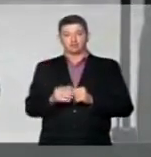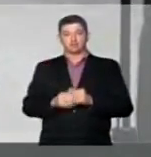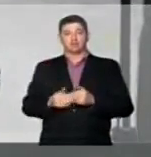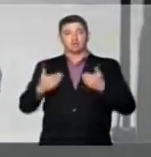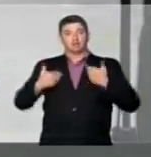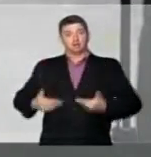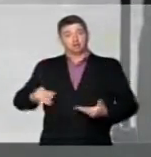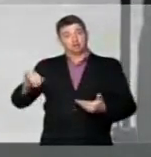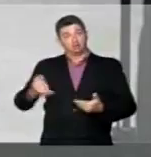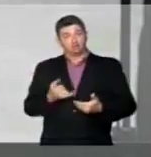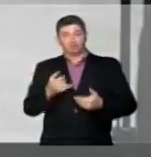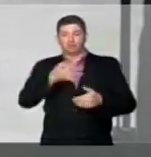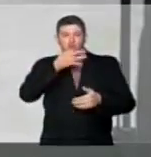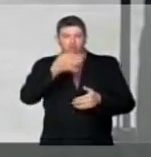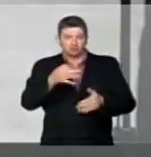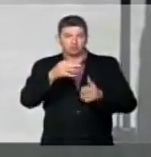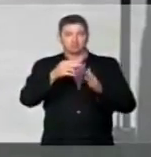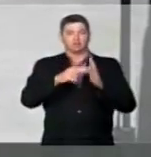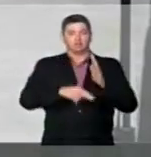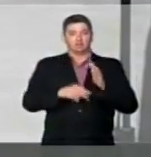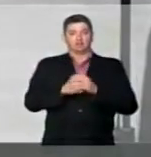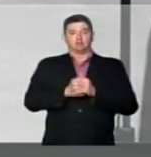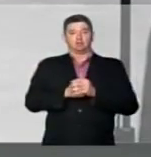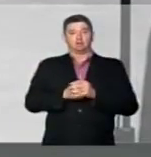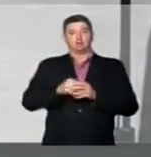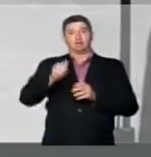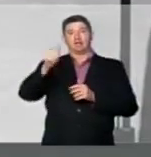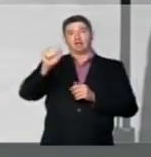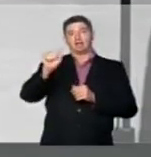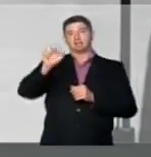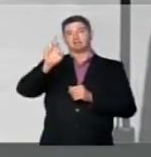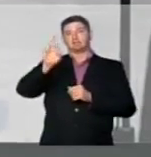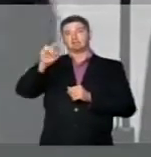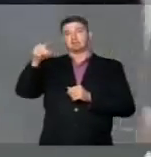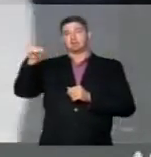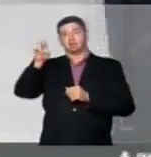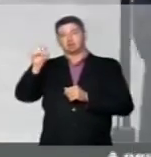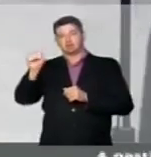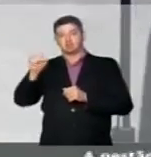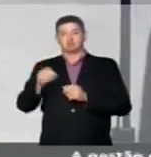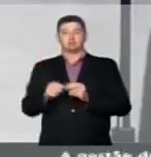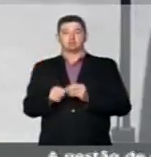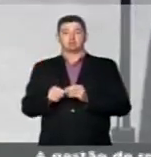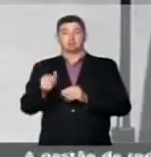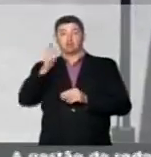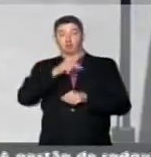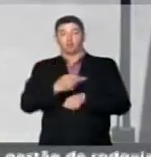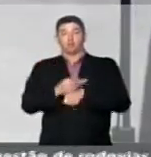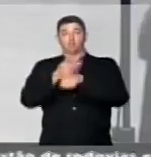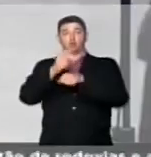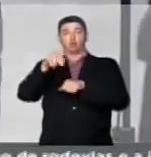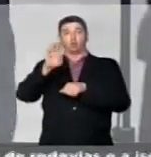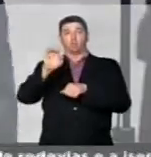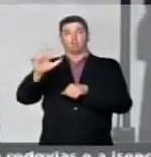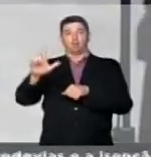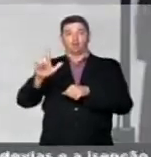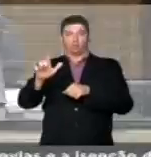aproveitando aqui para sugerir uma leitura, As Rãs, de Moyan, Prêmio Nobel de Literatura de 2013.